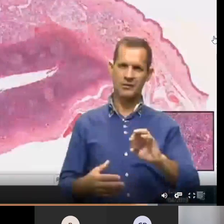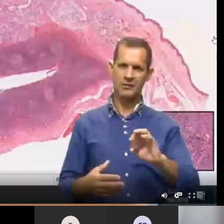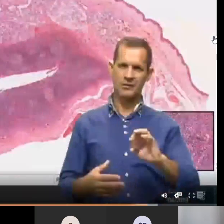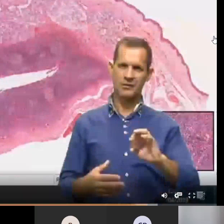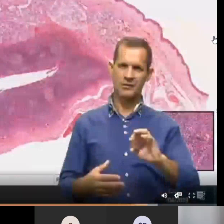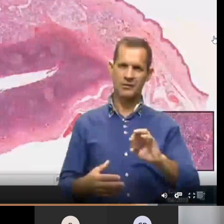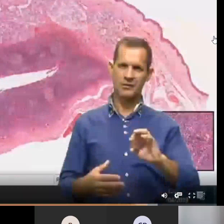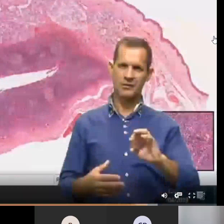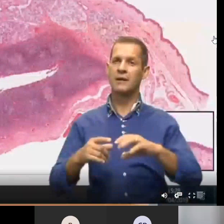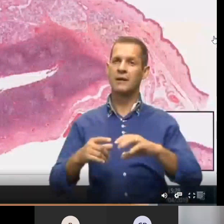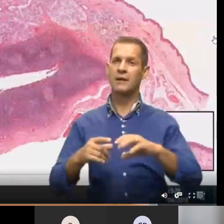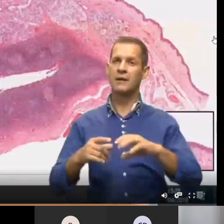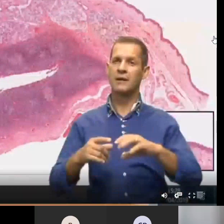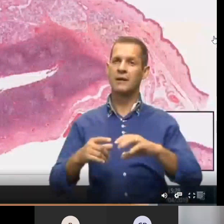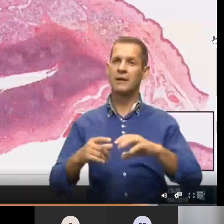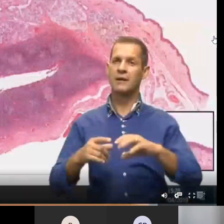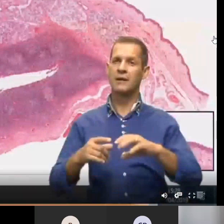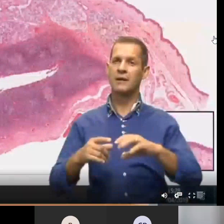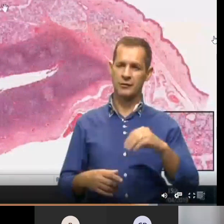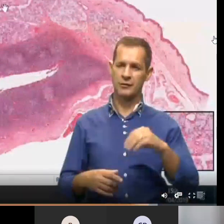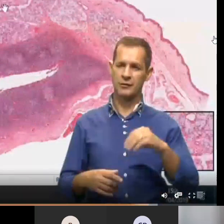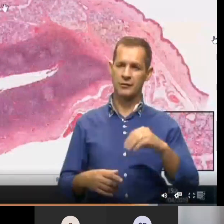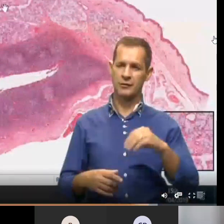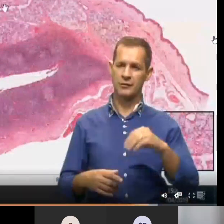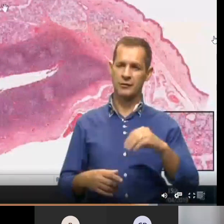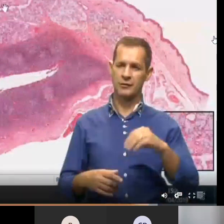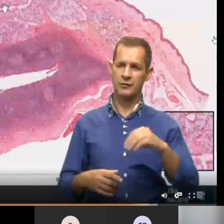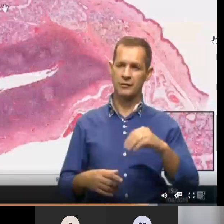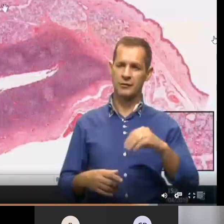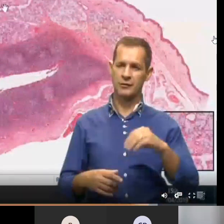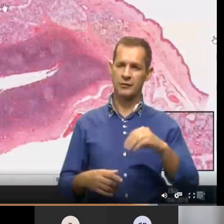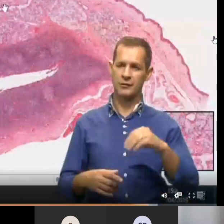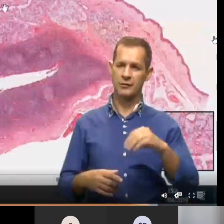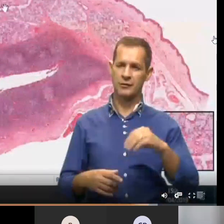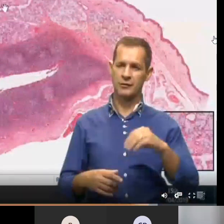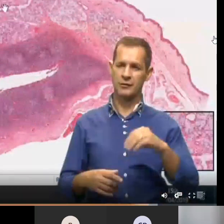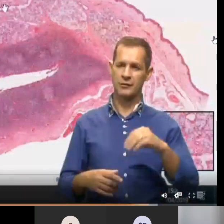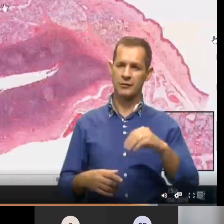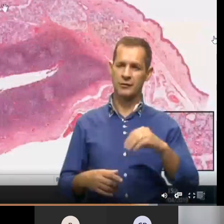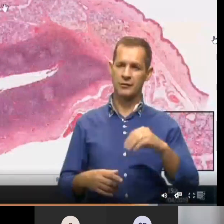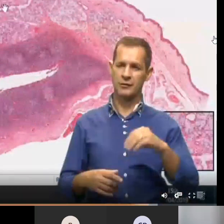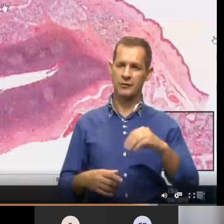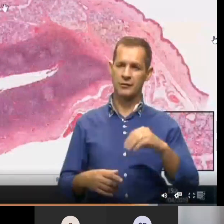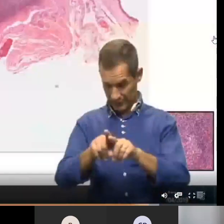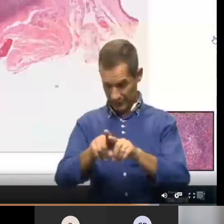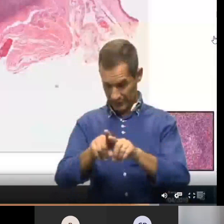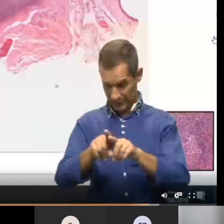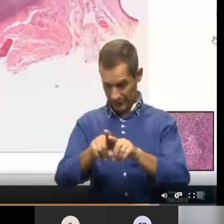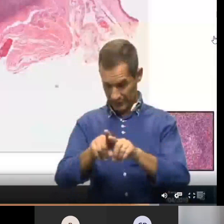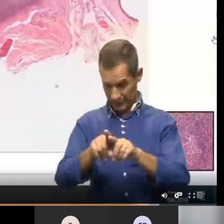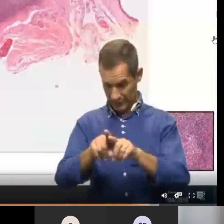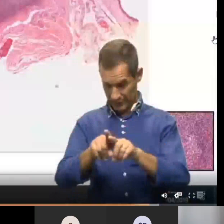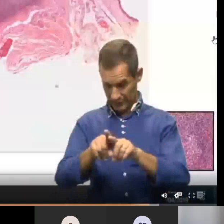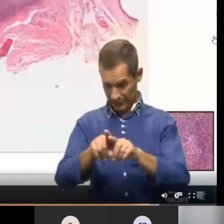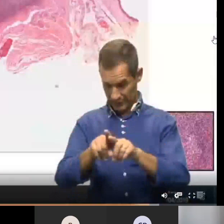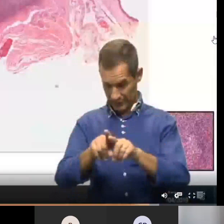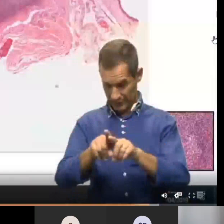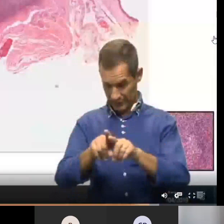externa da tonsila palatina. Ainda, nós conseguimos observar, até mesmo no menor